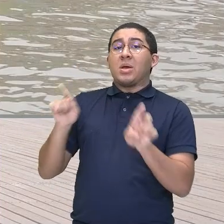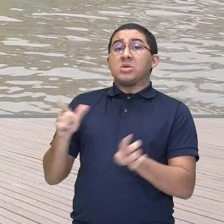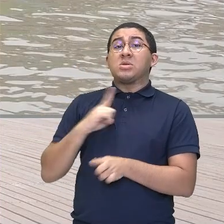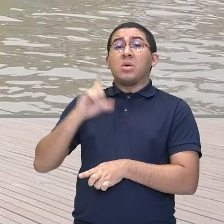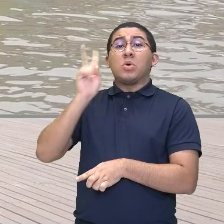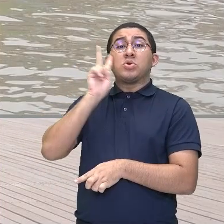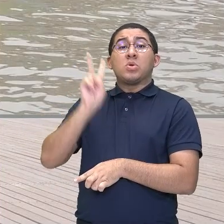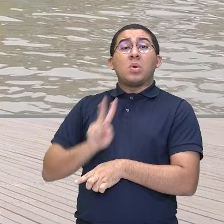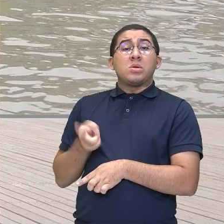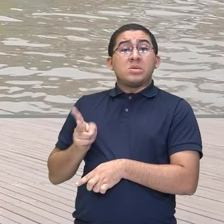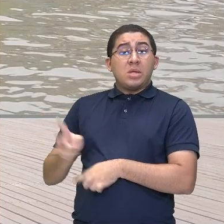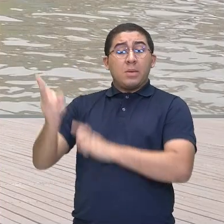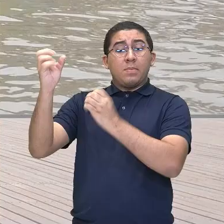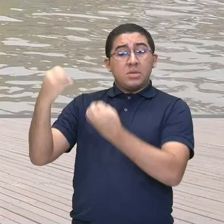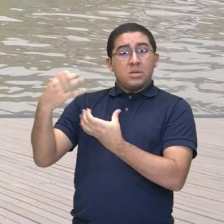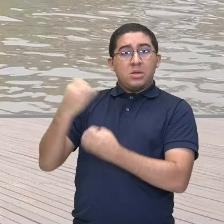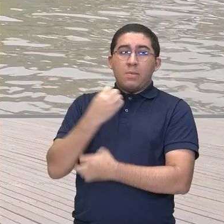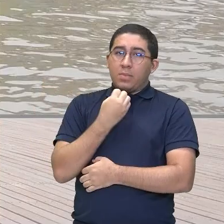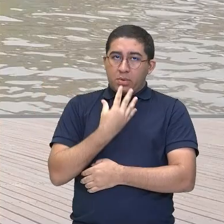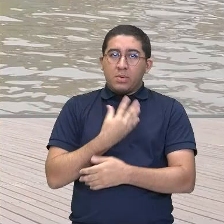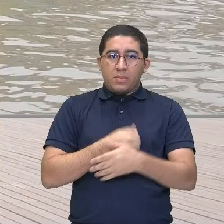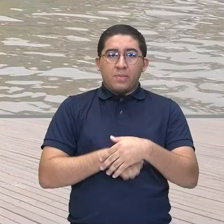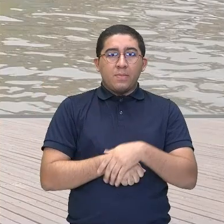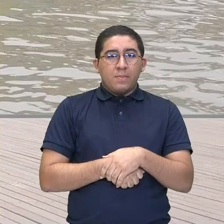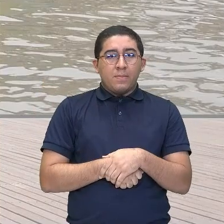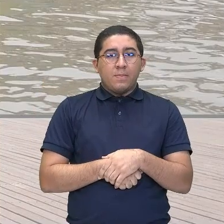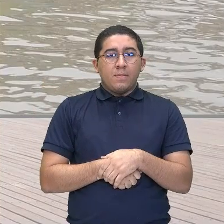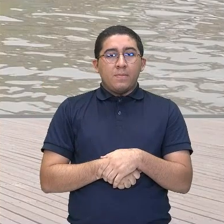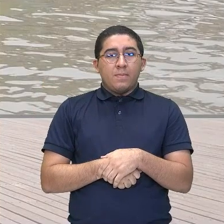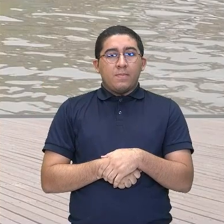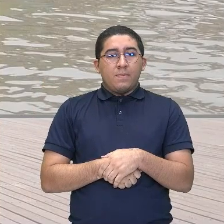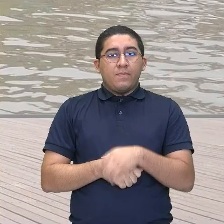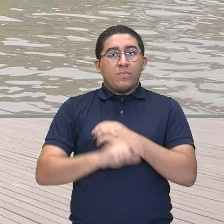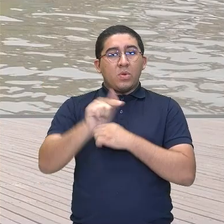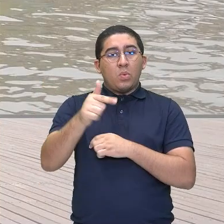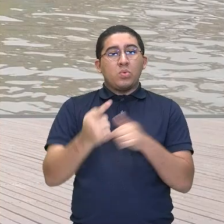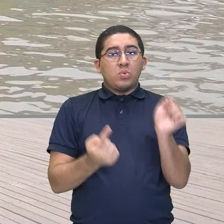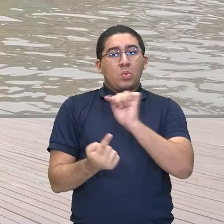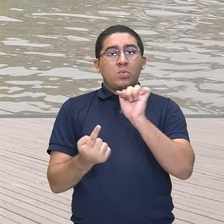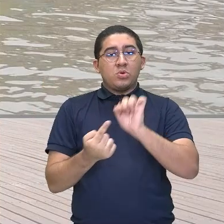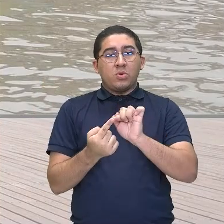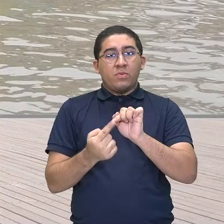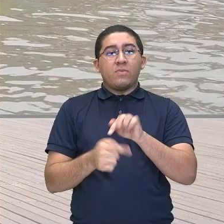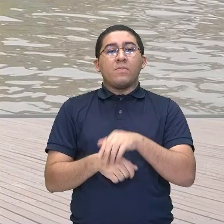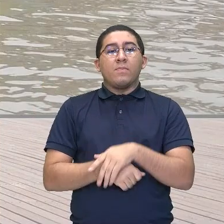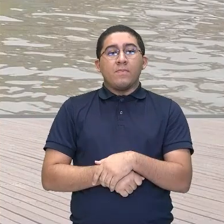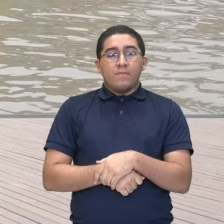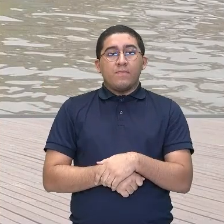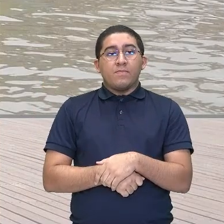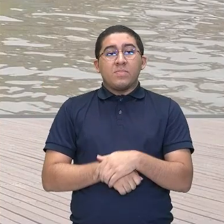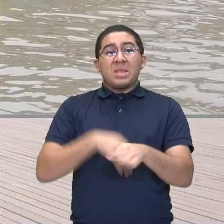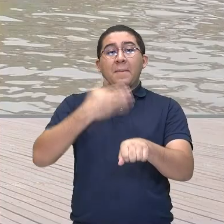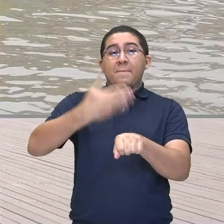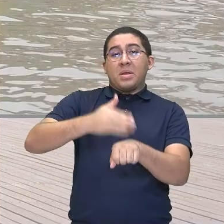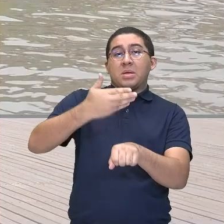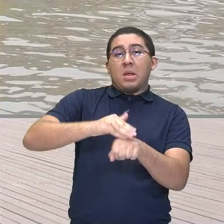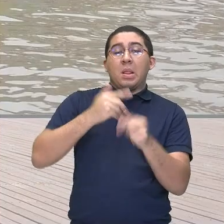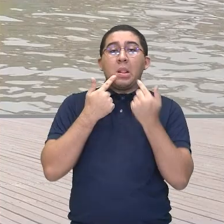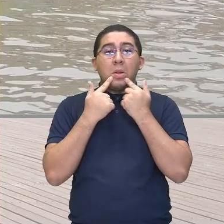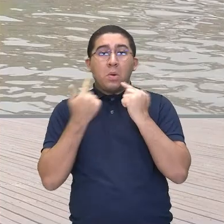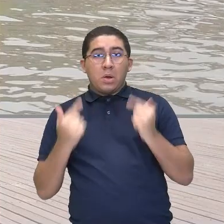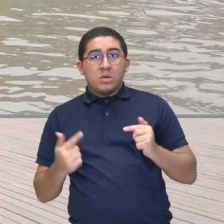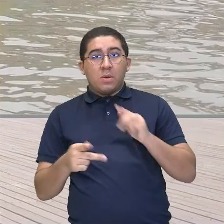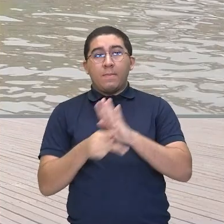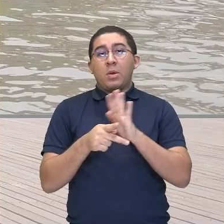a ensinar. Isso é verdade. Outro objetivo, exercitar a linguagem da